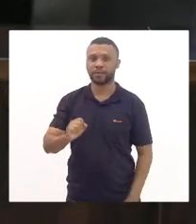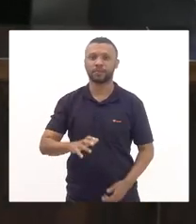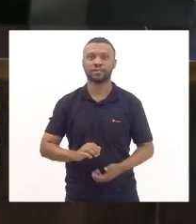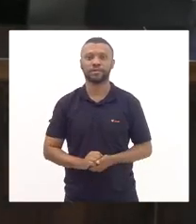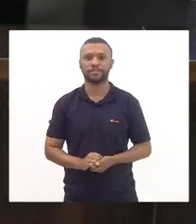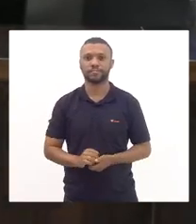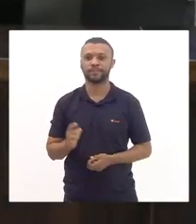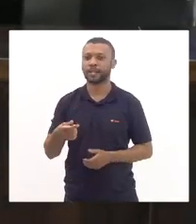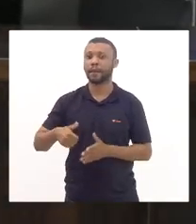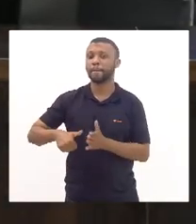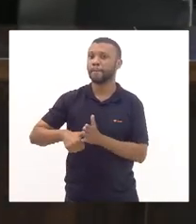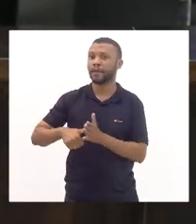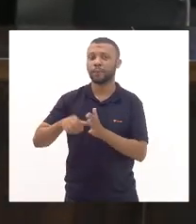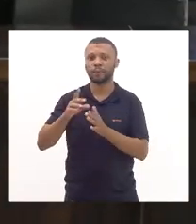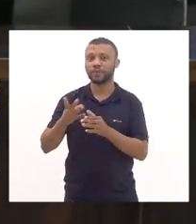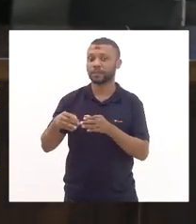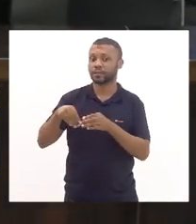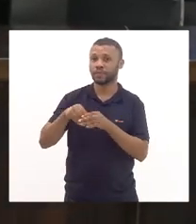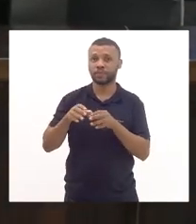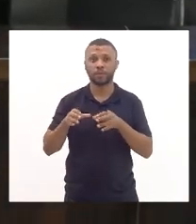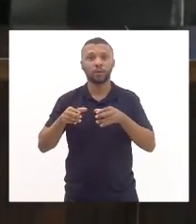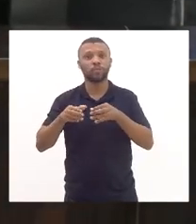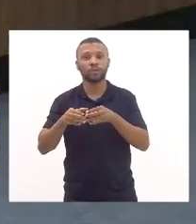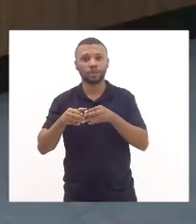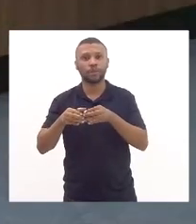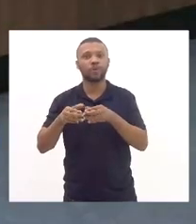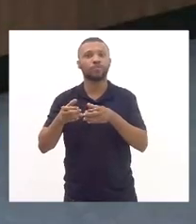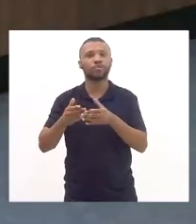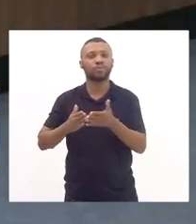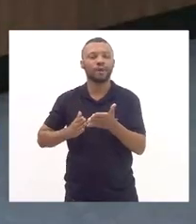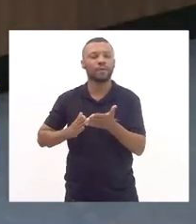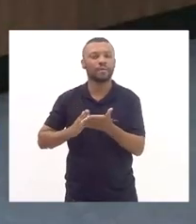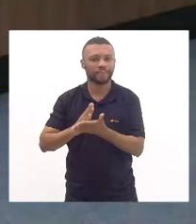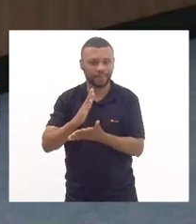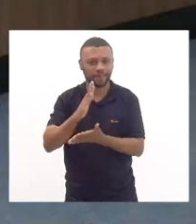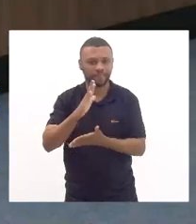membro da comissão dos aprovados.